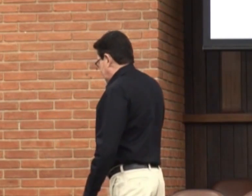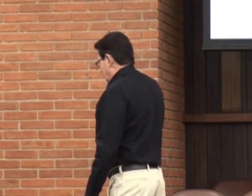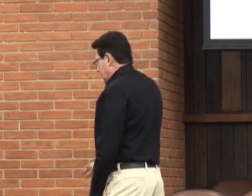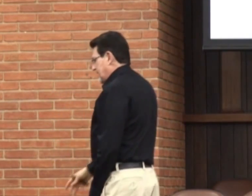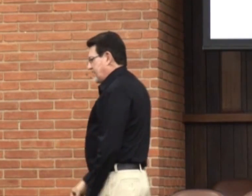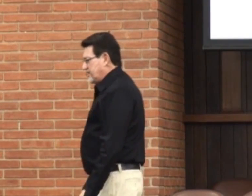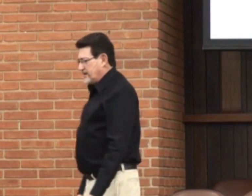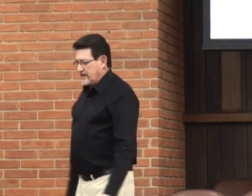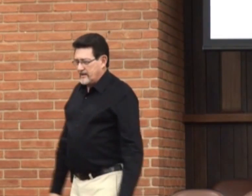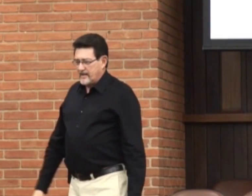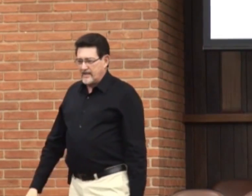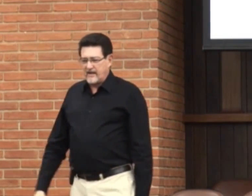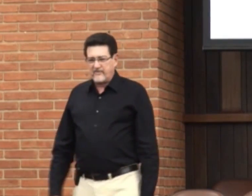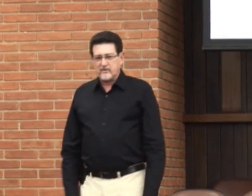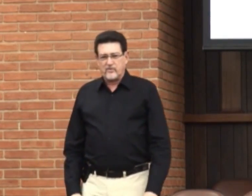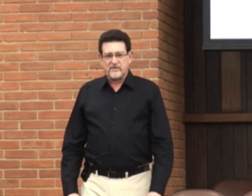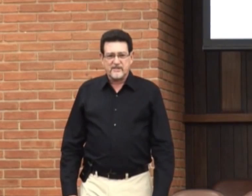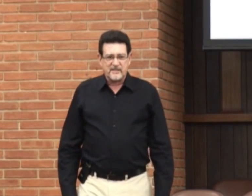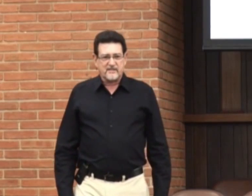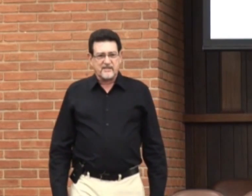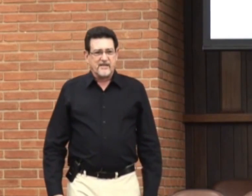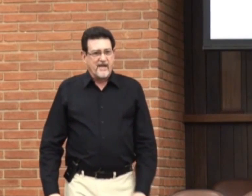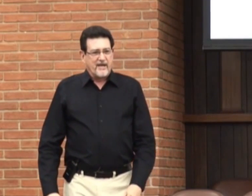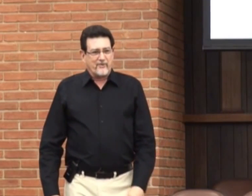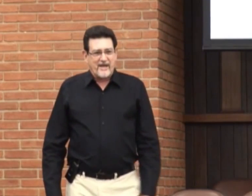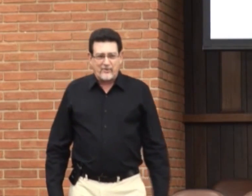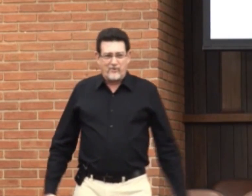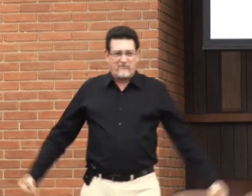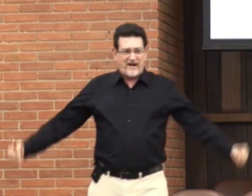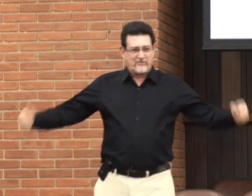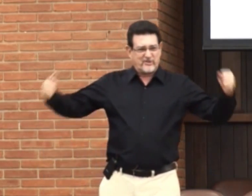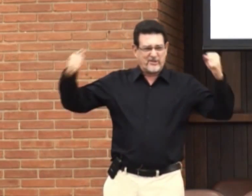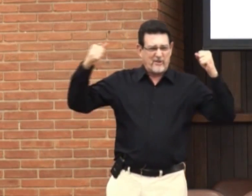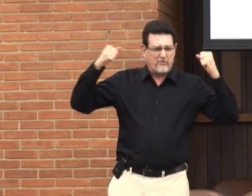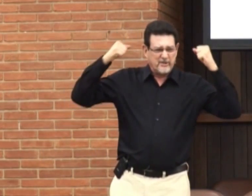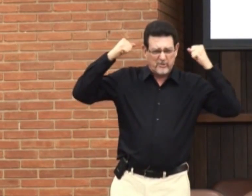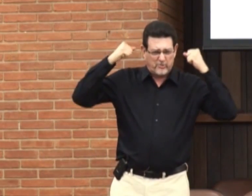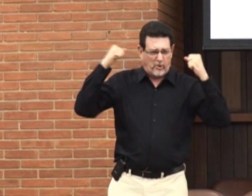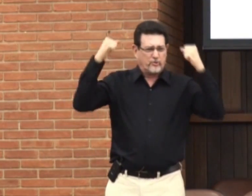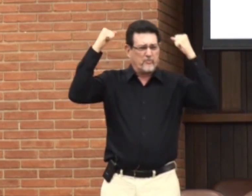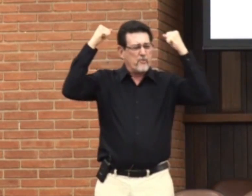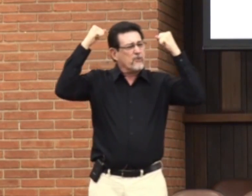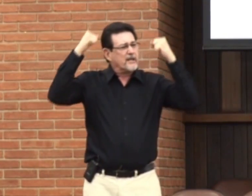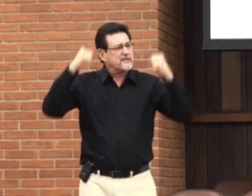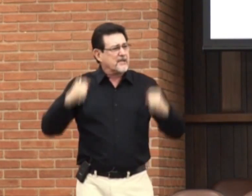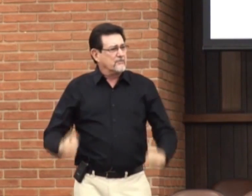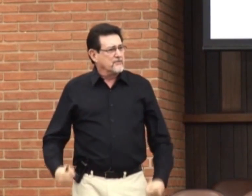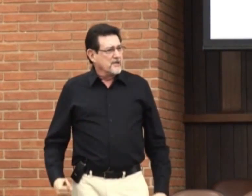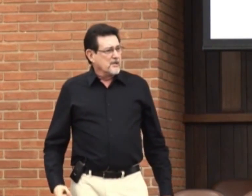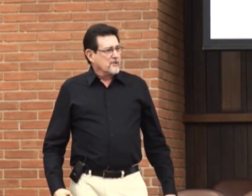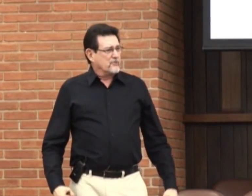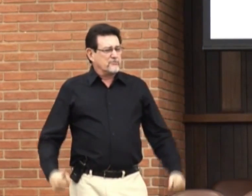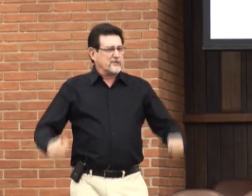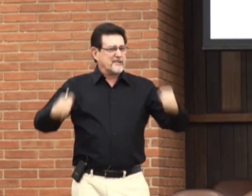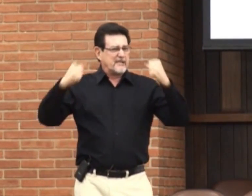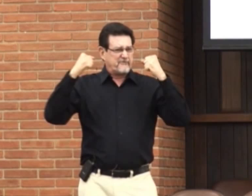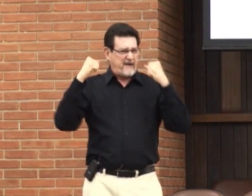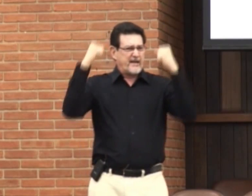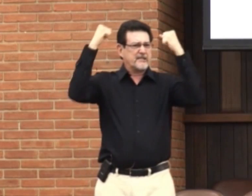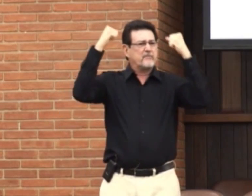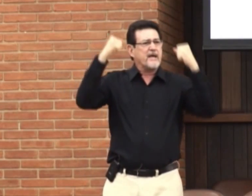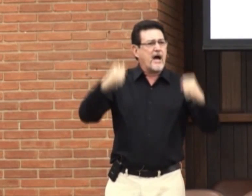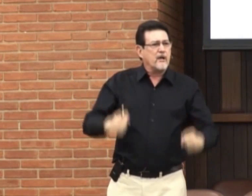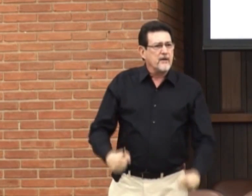Musgrave sentado ali, ele levantou-se e disse, eu quero louvar ao Senhor de todo o meu coração, com todas